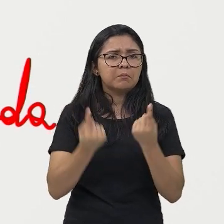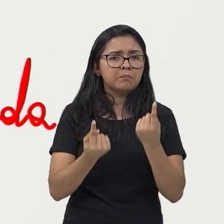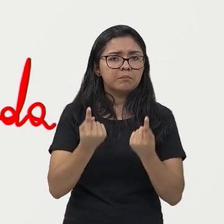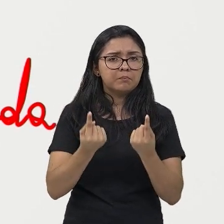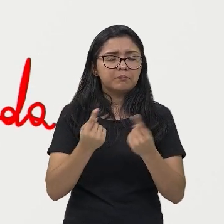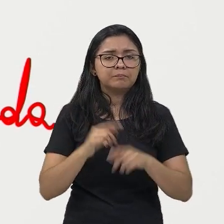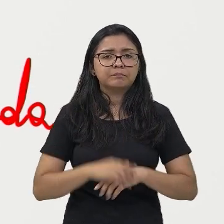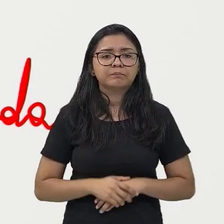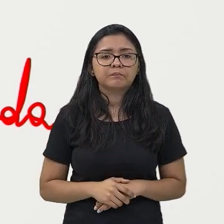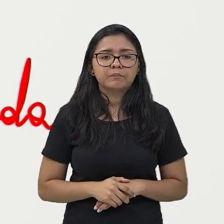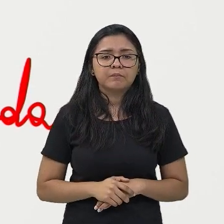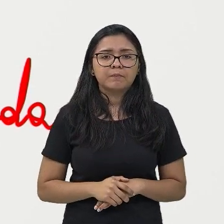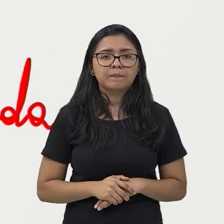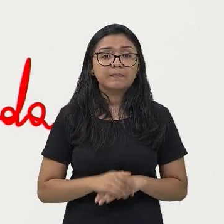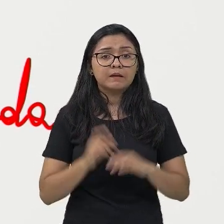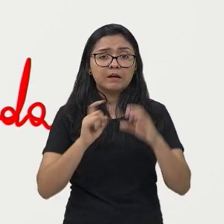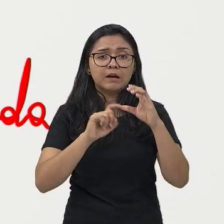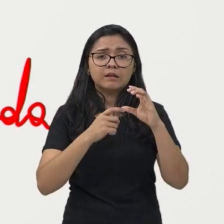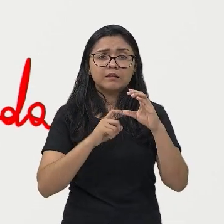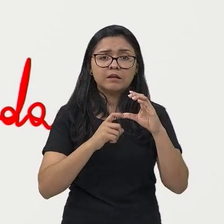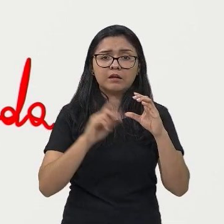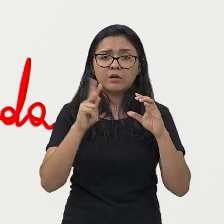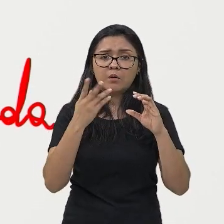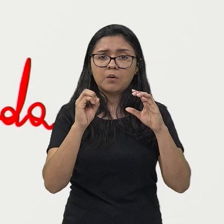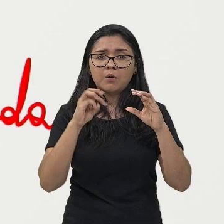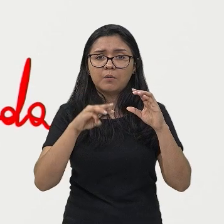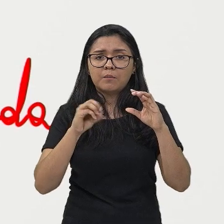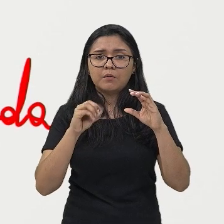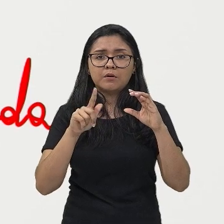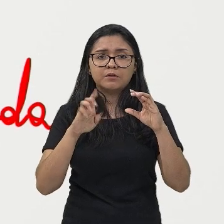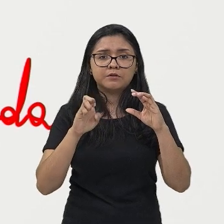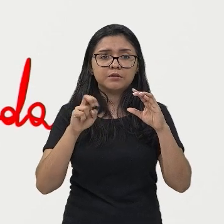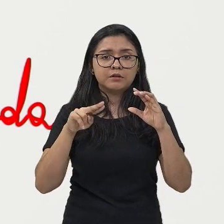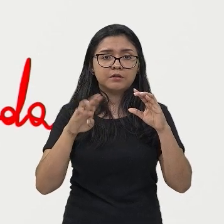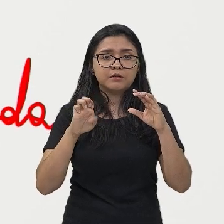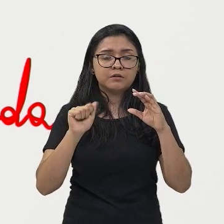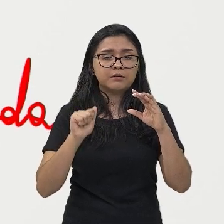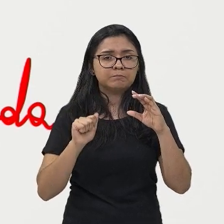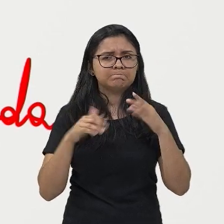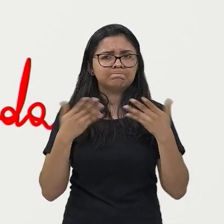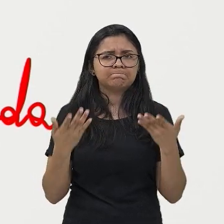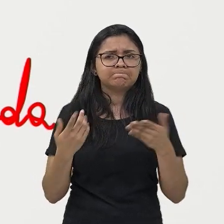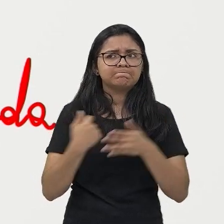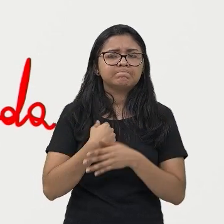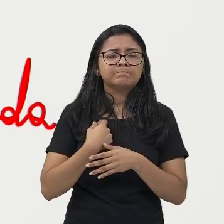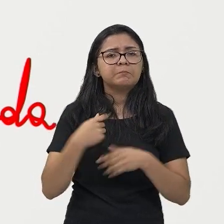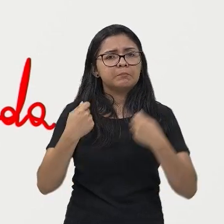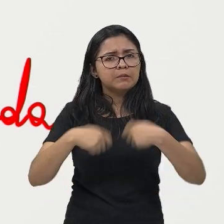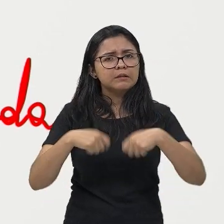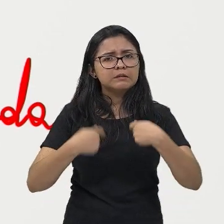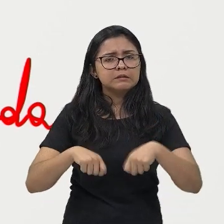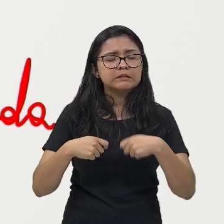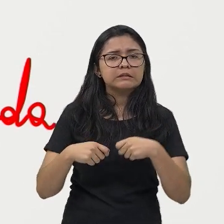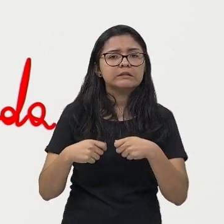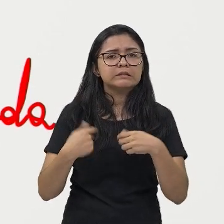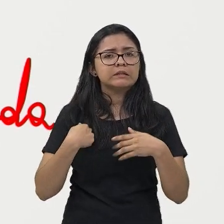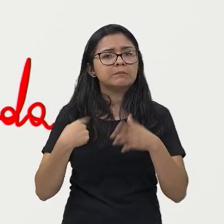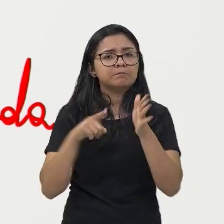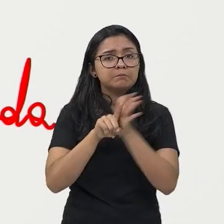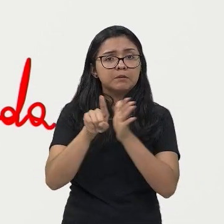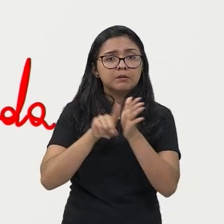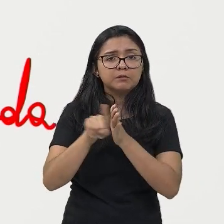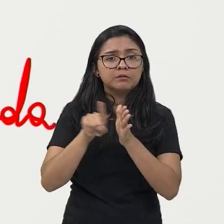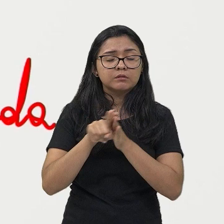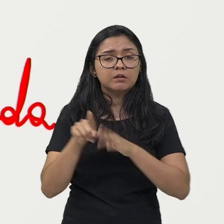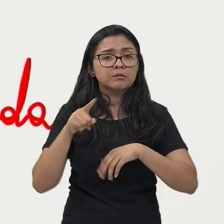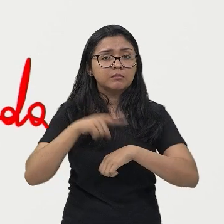Quando que a cadeia é homogênea? Esses questionamentos, eles têm que ser feitos no momento em